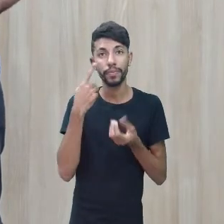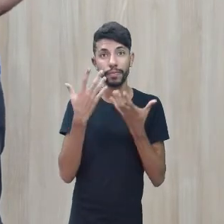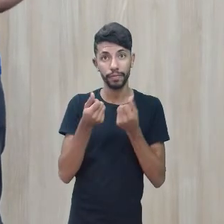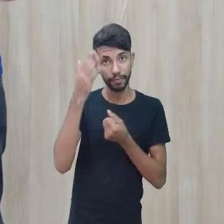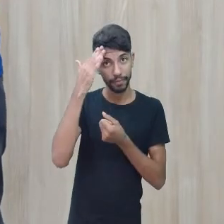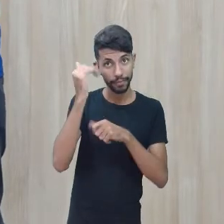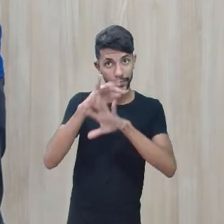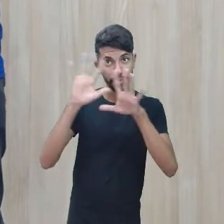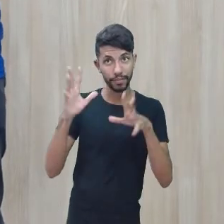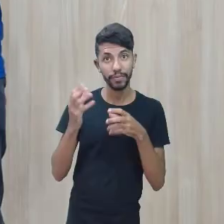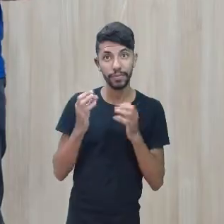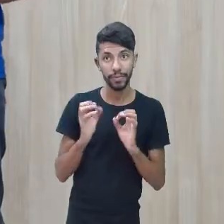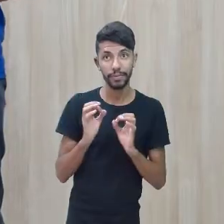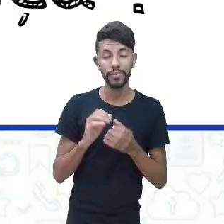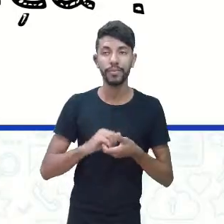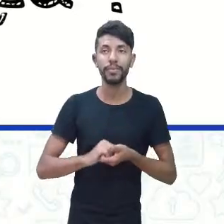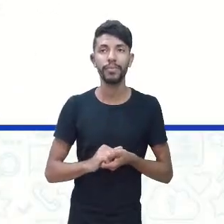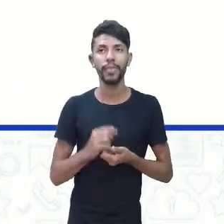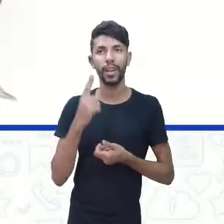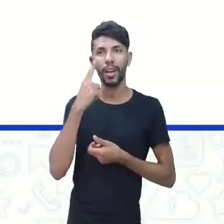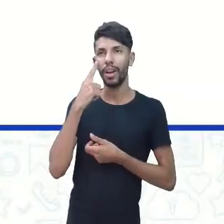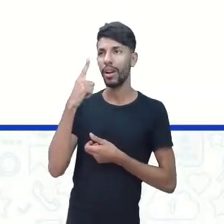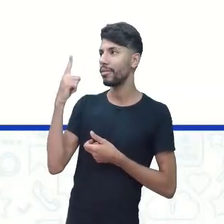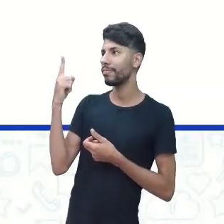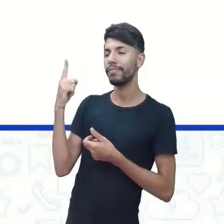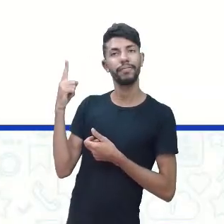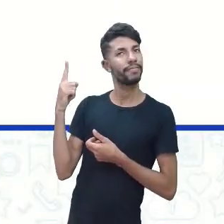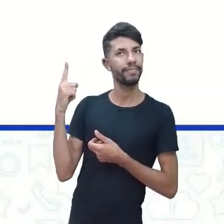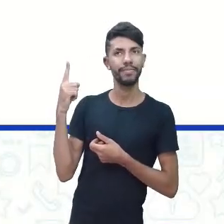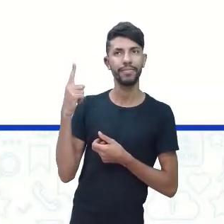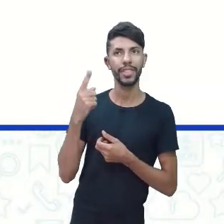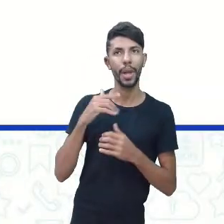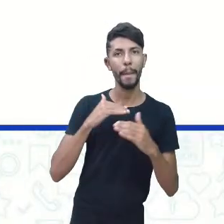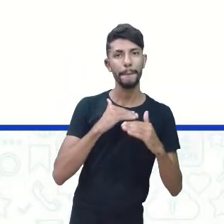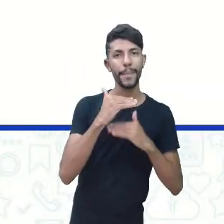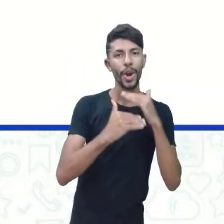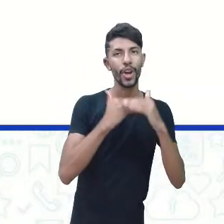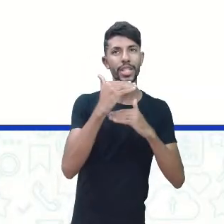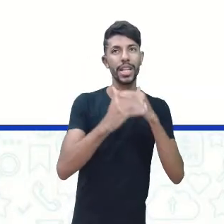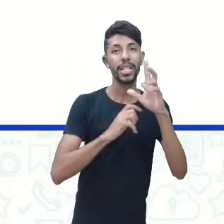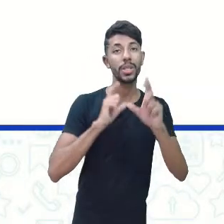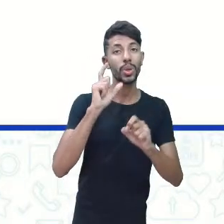isso começou? Numa coisinha chamada, olha, processo de